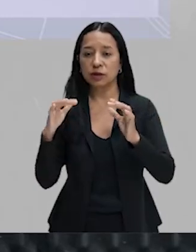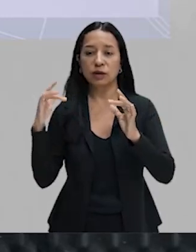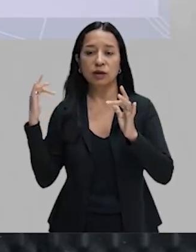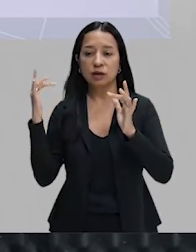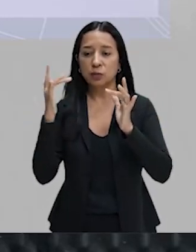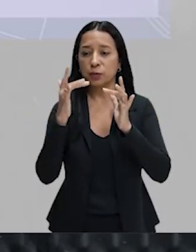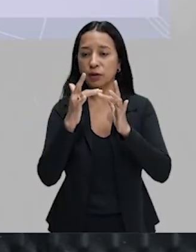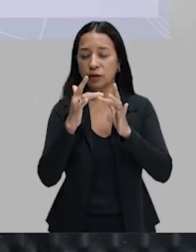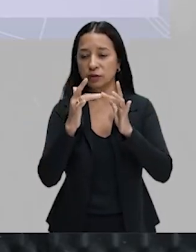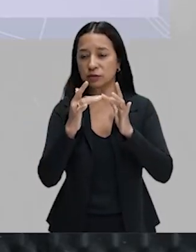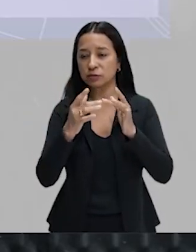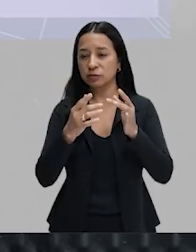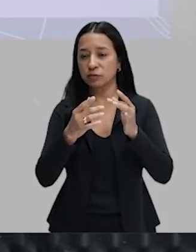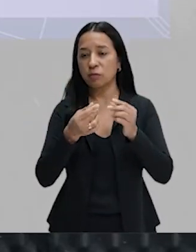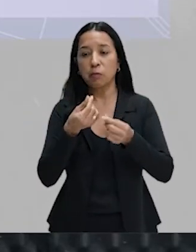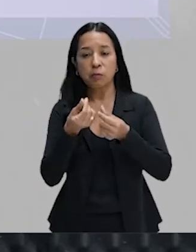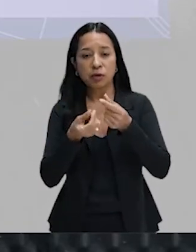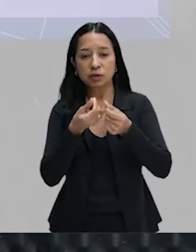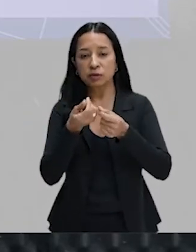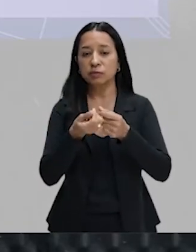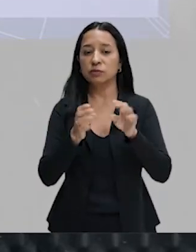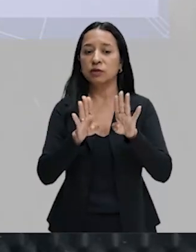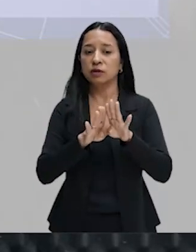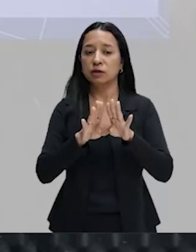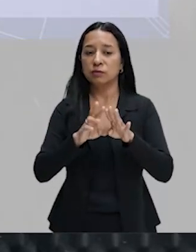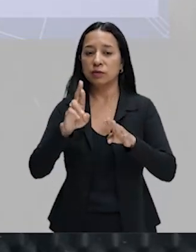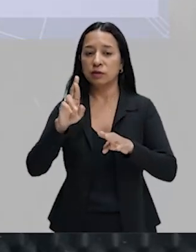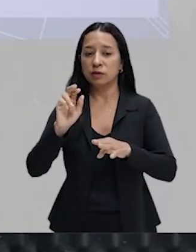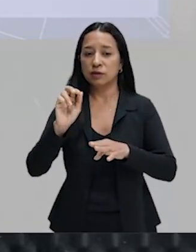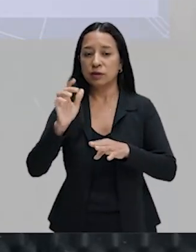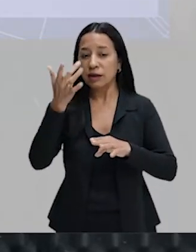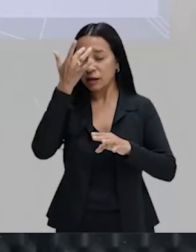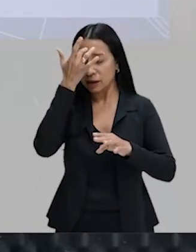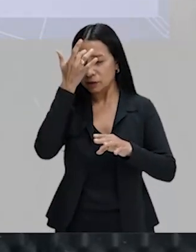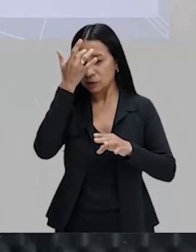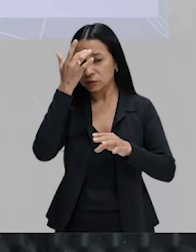clássico, materialismo e racionalismo.